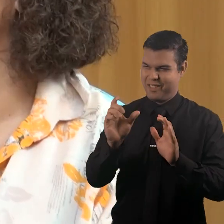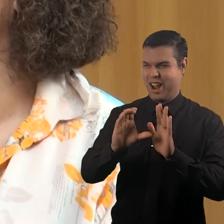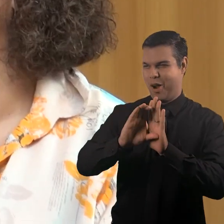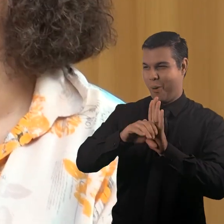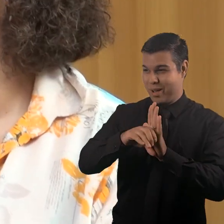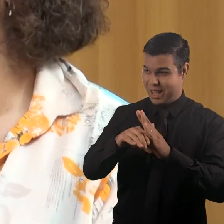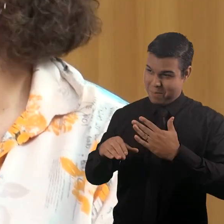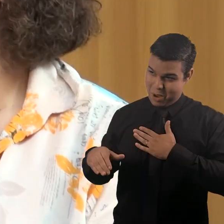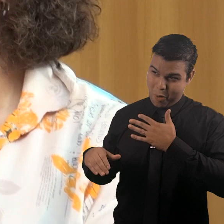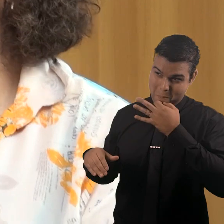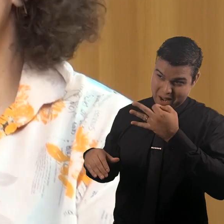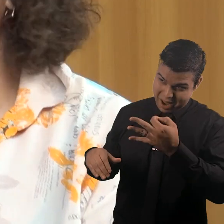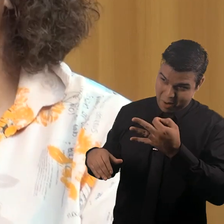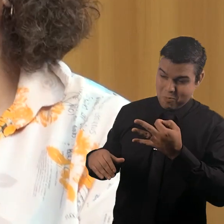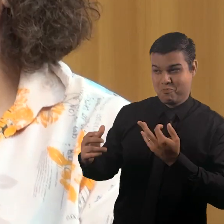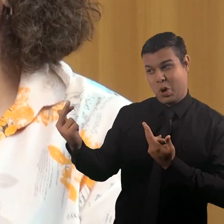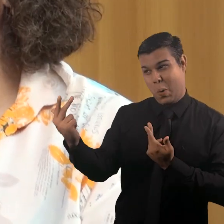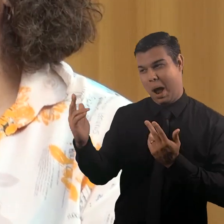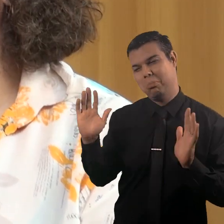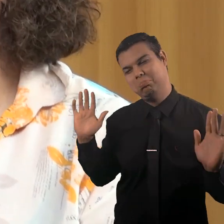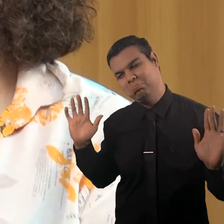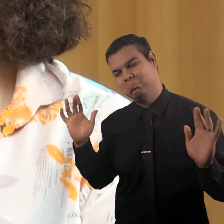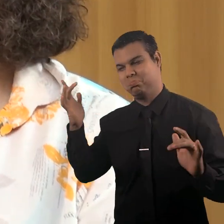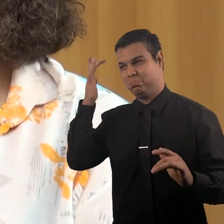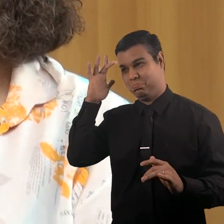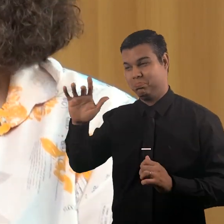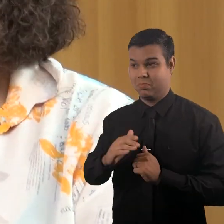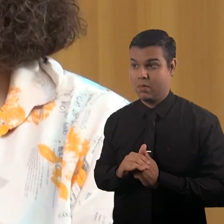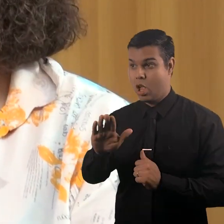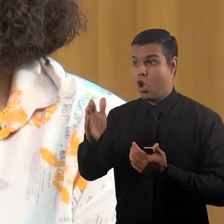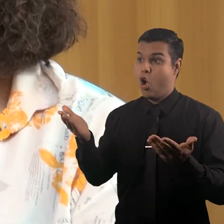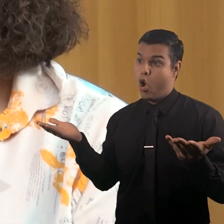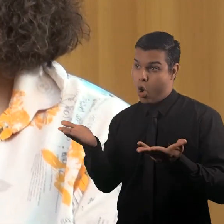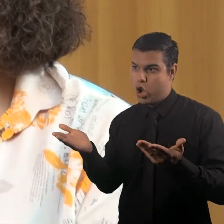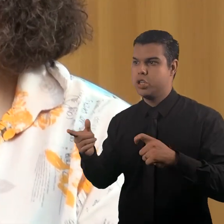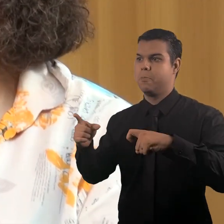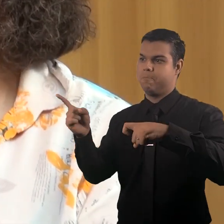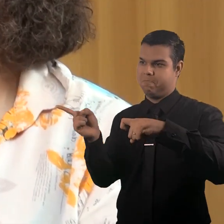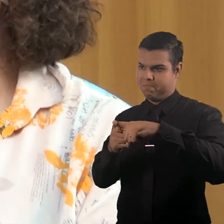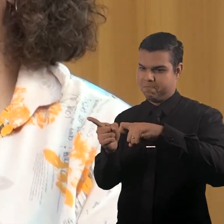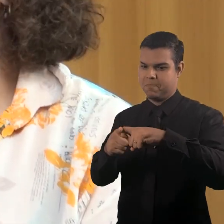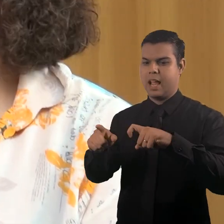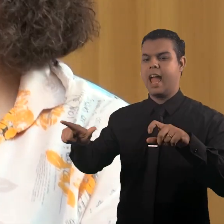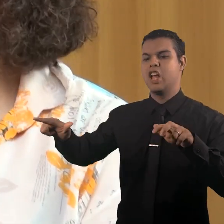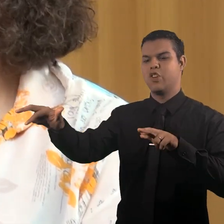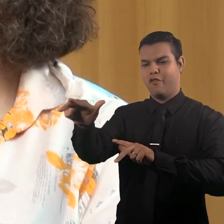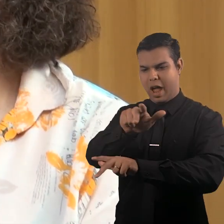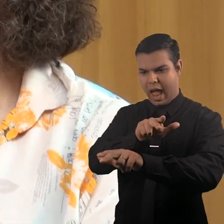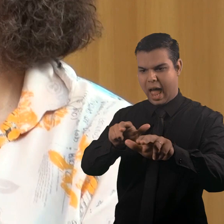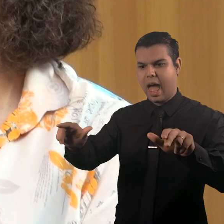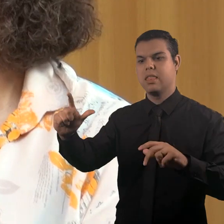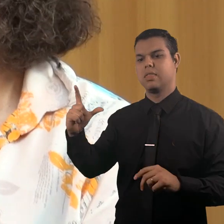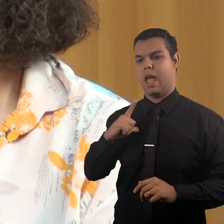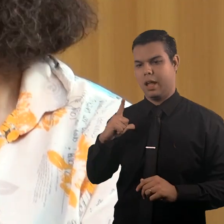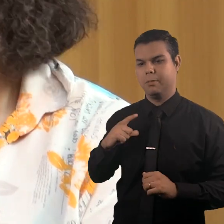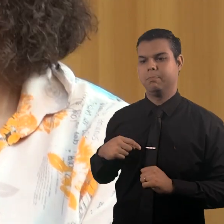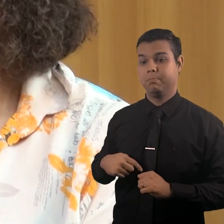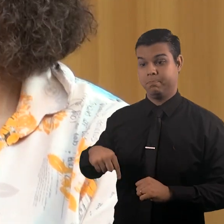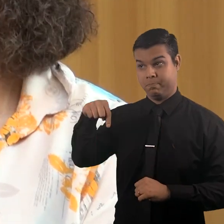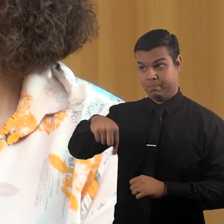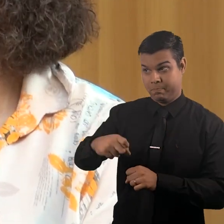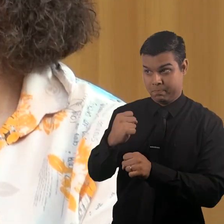a mesma definição que a sua. Uhum. Né? Hoje, o que eu posso te dizer é que a medicina, ela